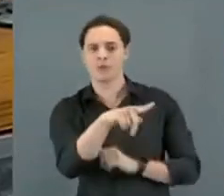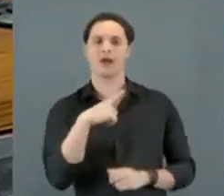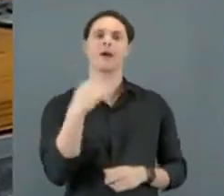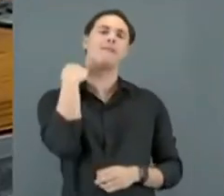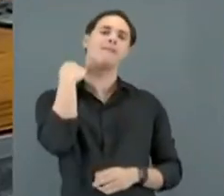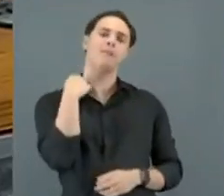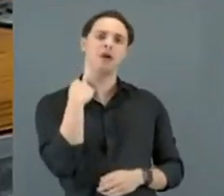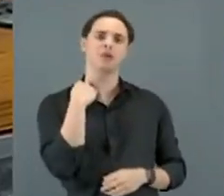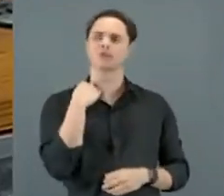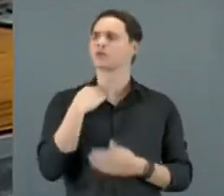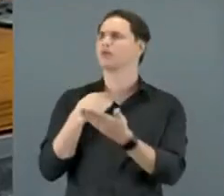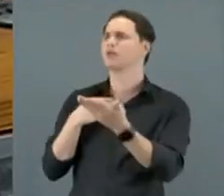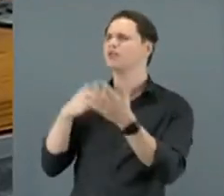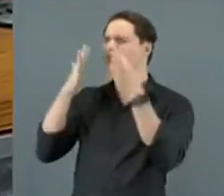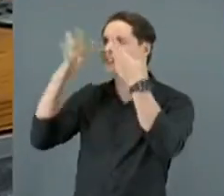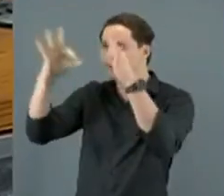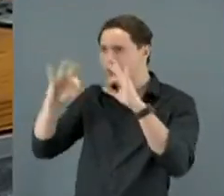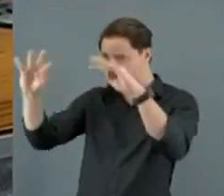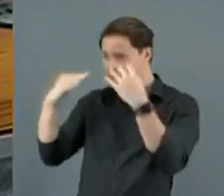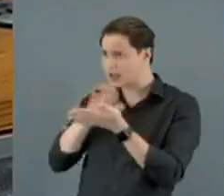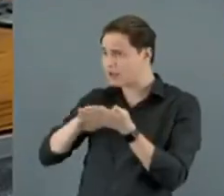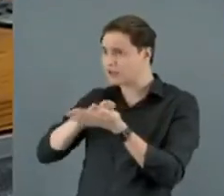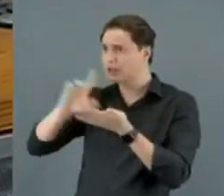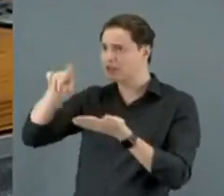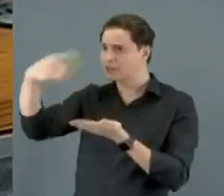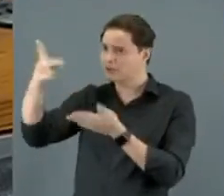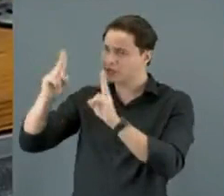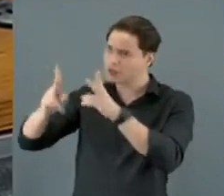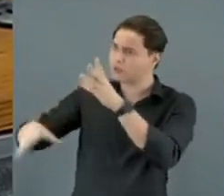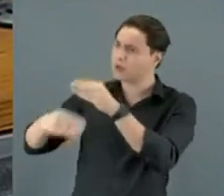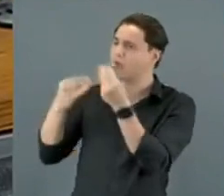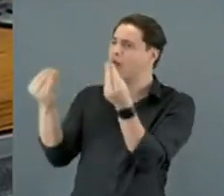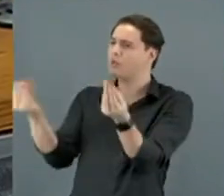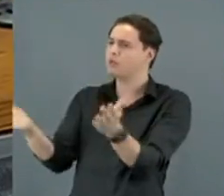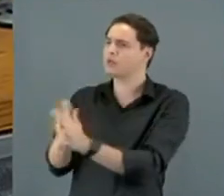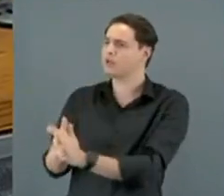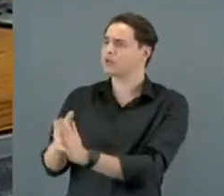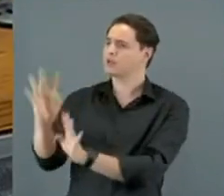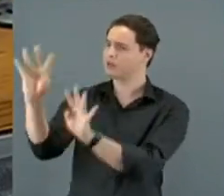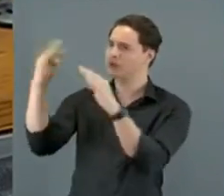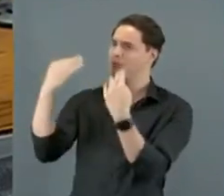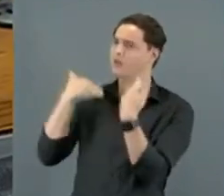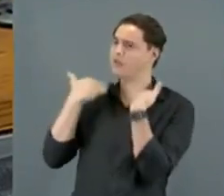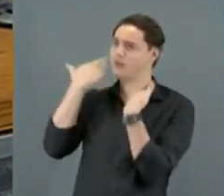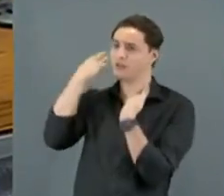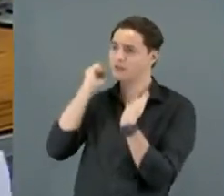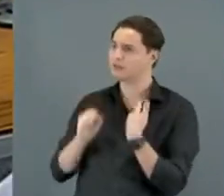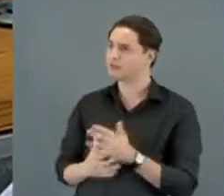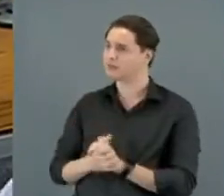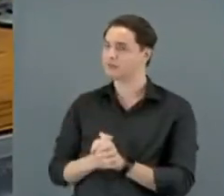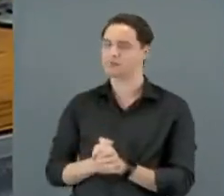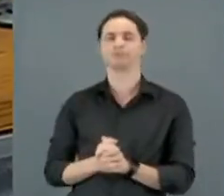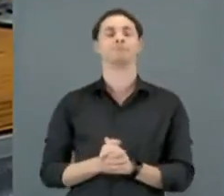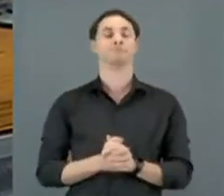Presidente, Sua Excelência não ouviu, depois Vossa Excelência vai dar prosseguimento, não sei como, a questão que eu estou aqui levantando. Então, para